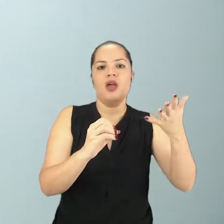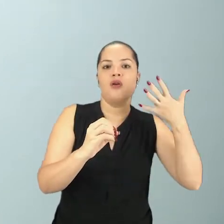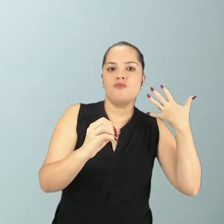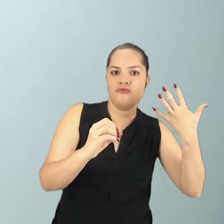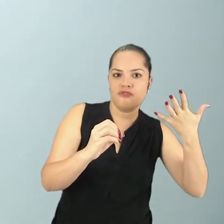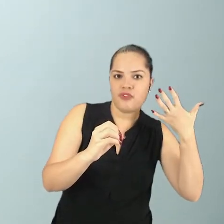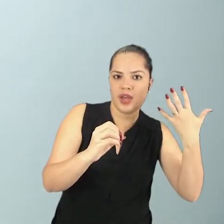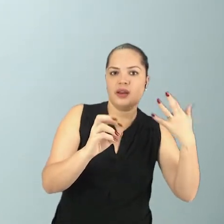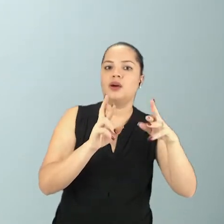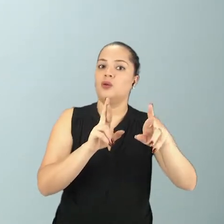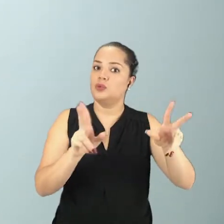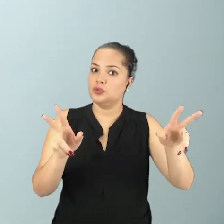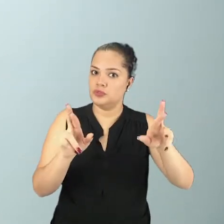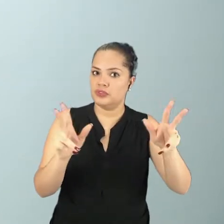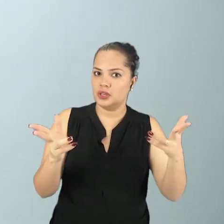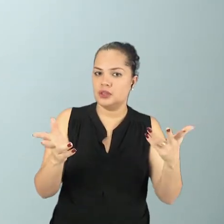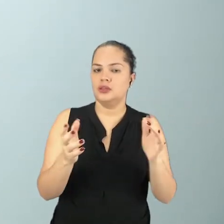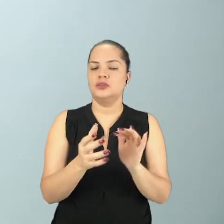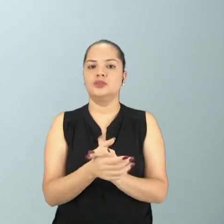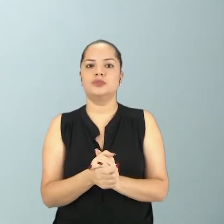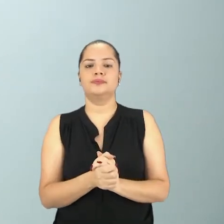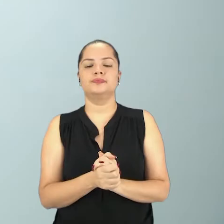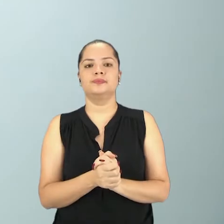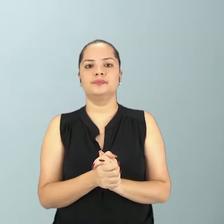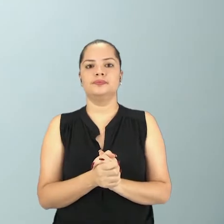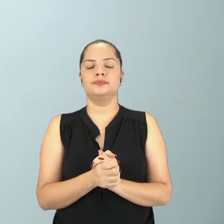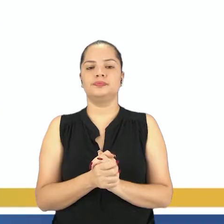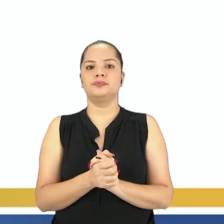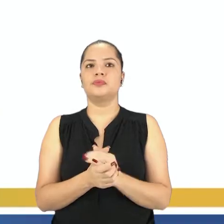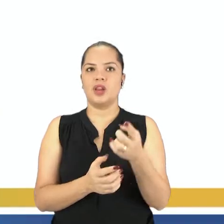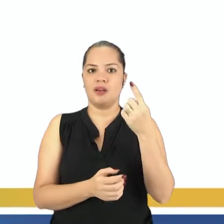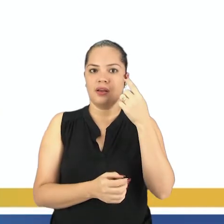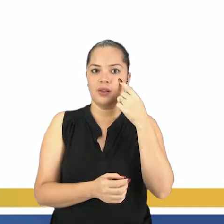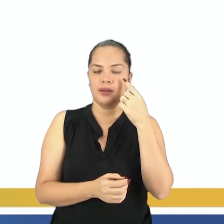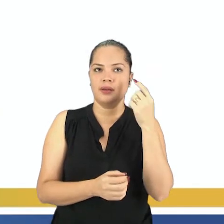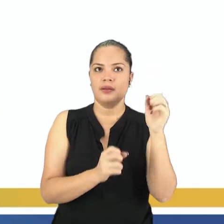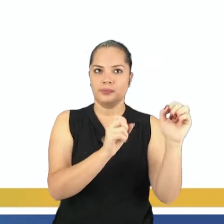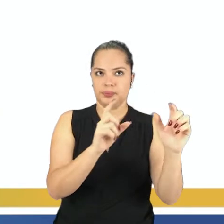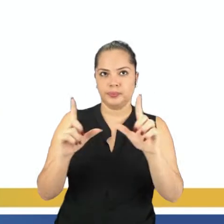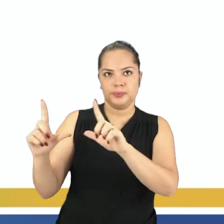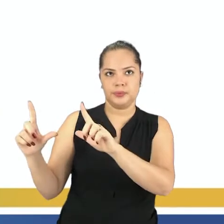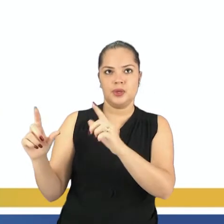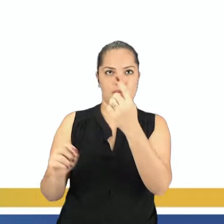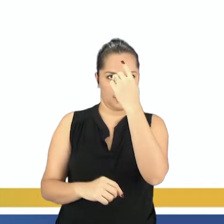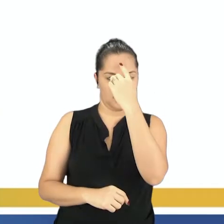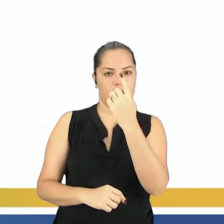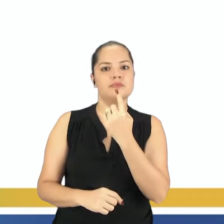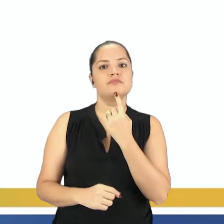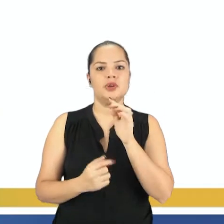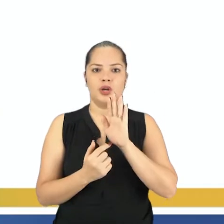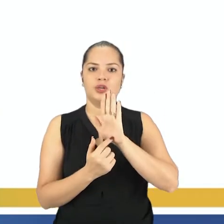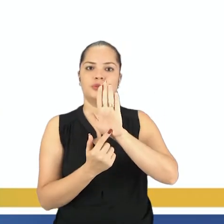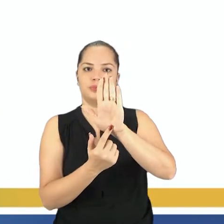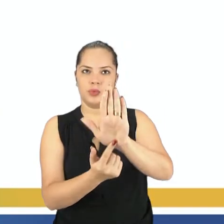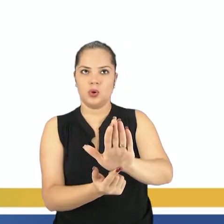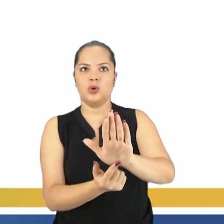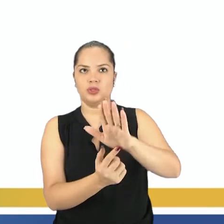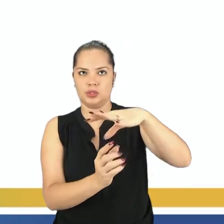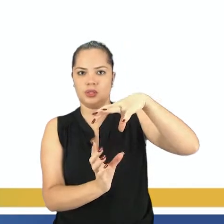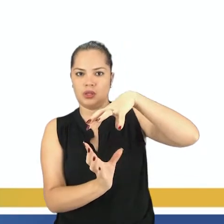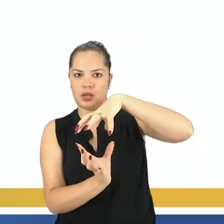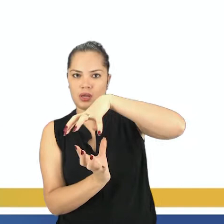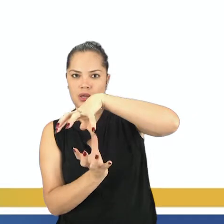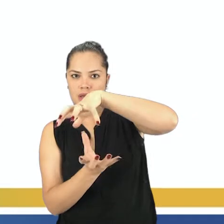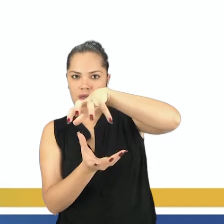inclinada e um dos hemisférios recebe mais energia, tá? Olhe lá na imagem que mostra exatamente isso, ó. A Terra está na sua inclinação máxima, então